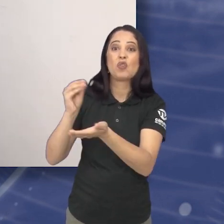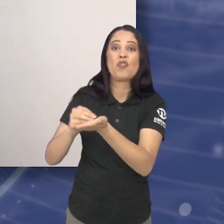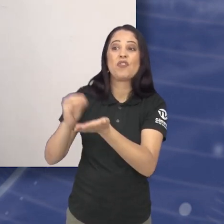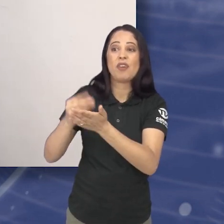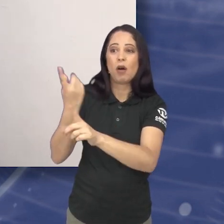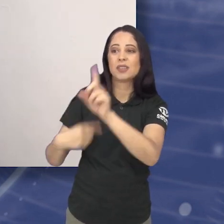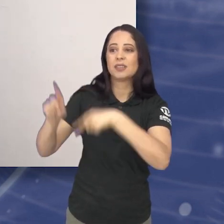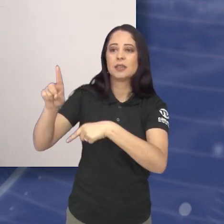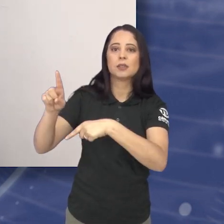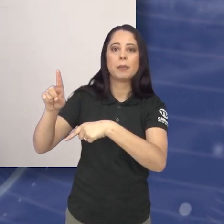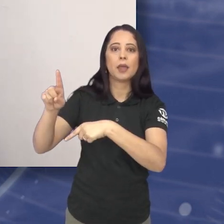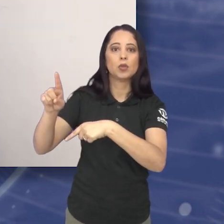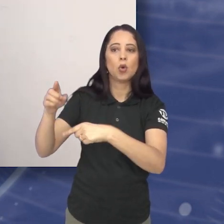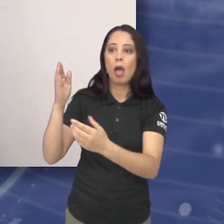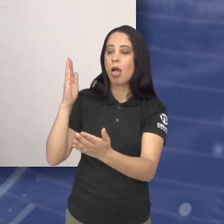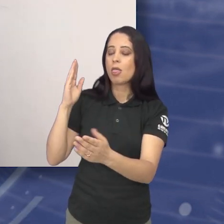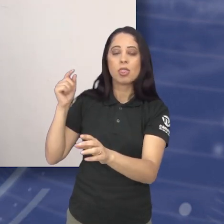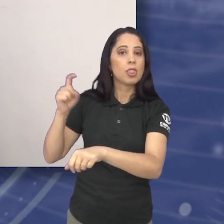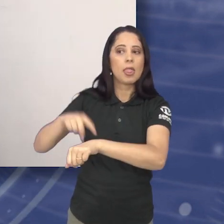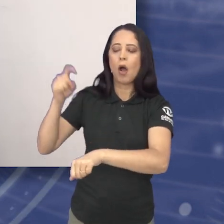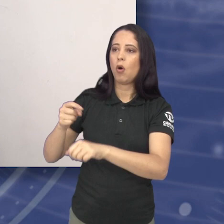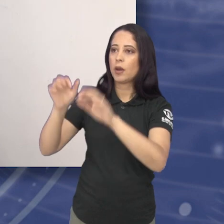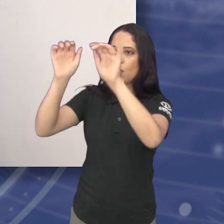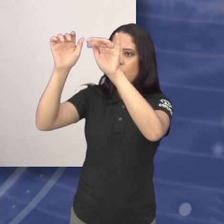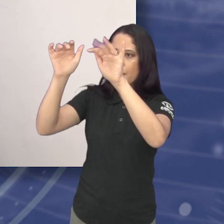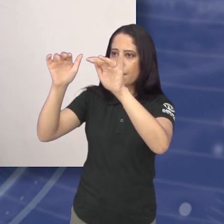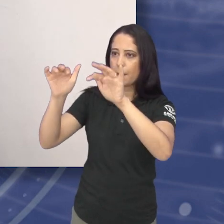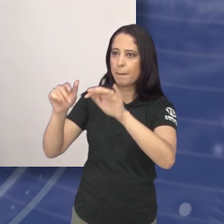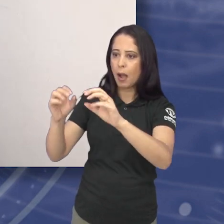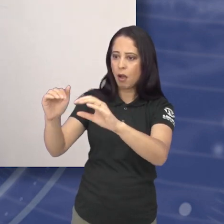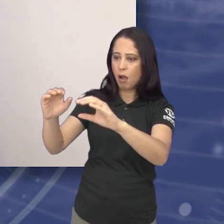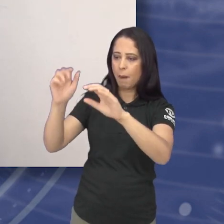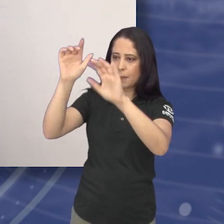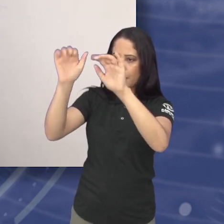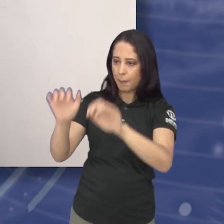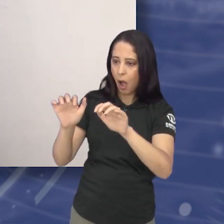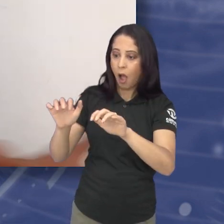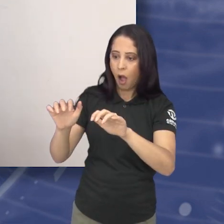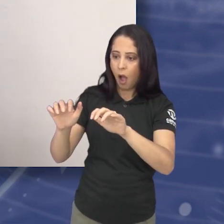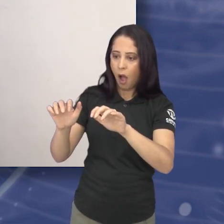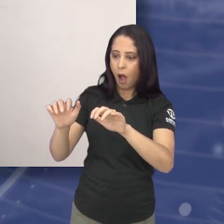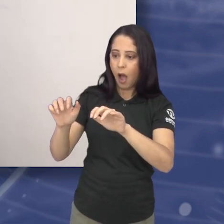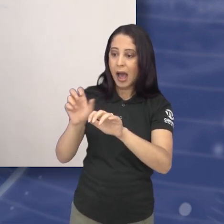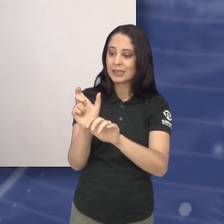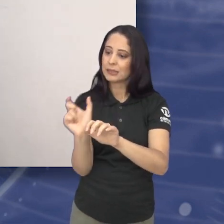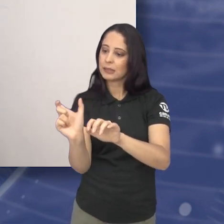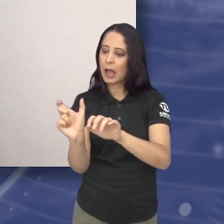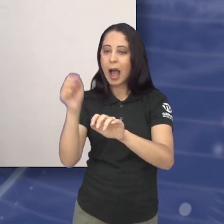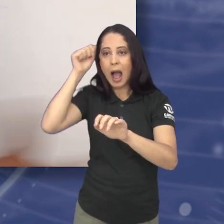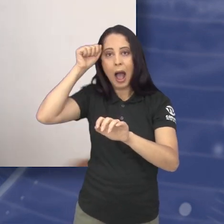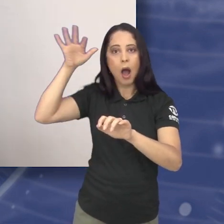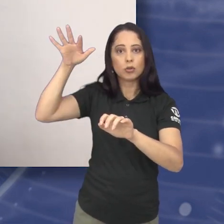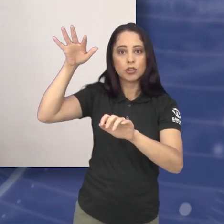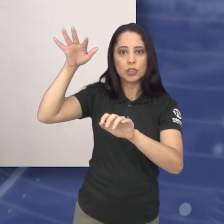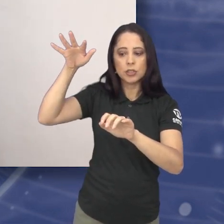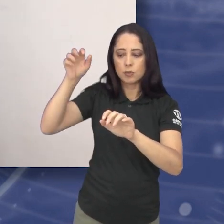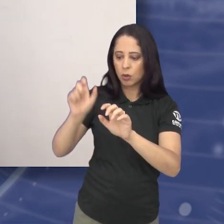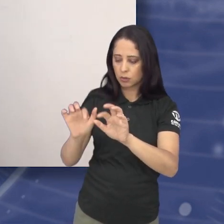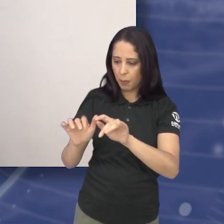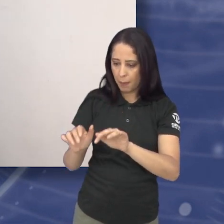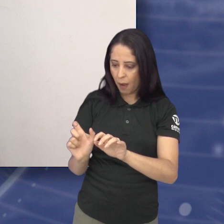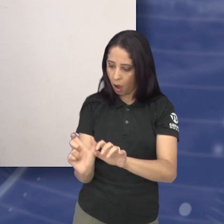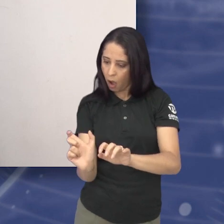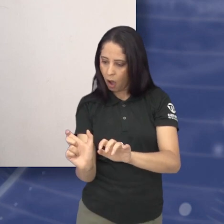é autismo, é TDAH. Então, eu vi vários vídeos, vi vários